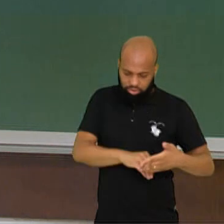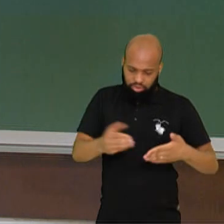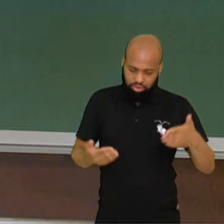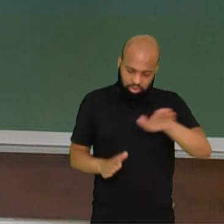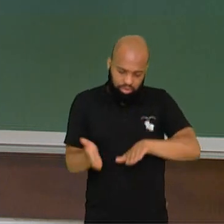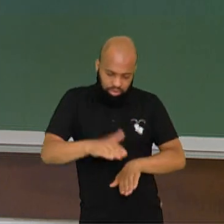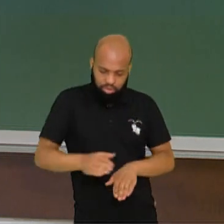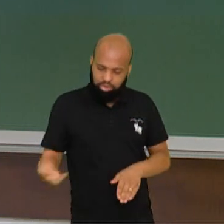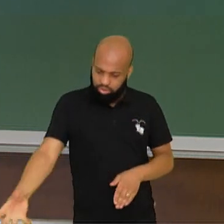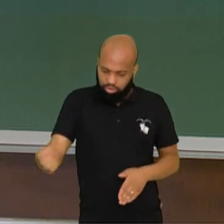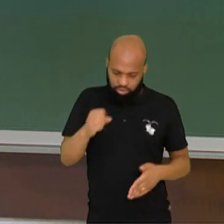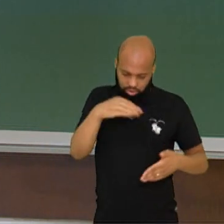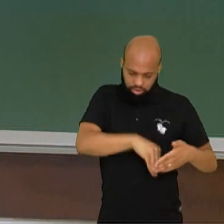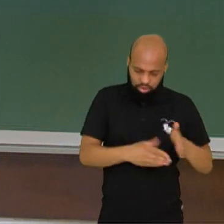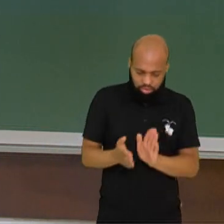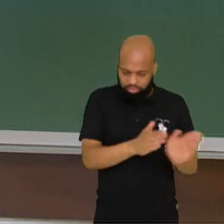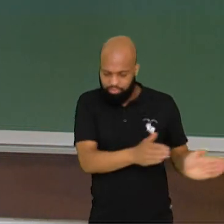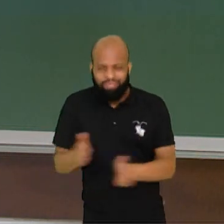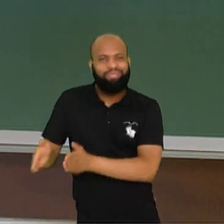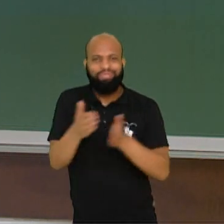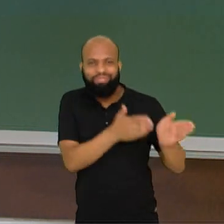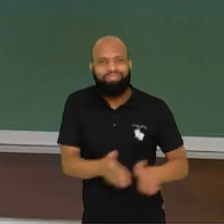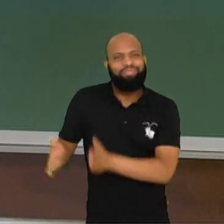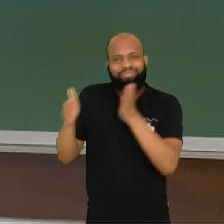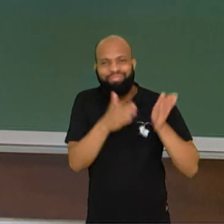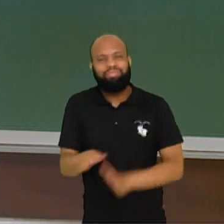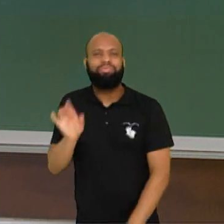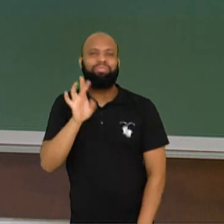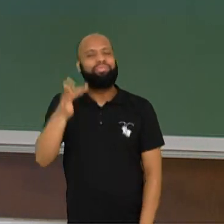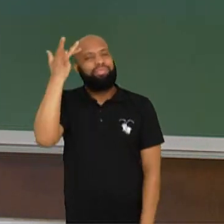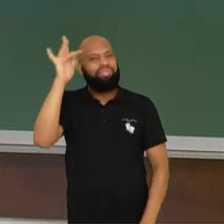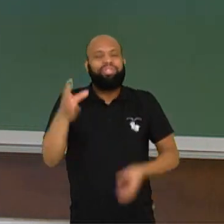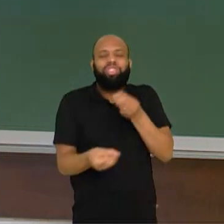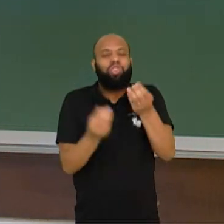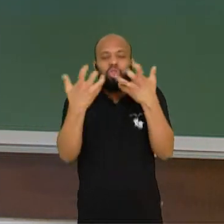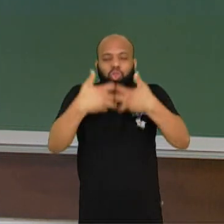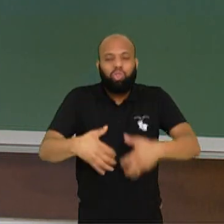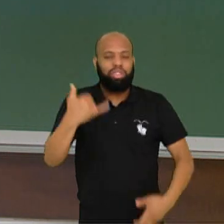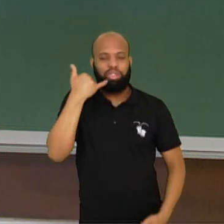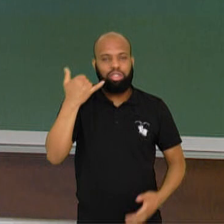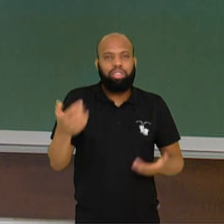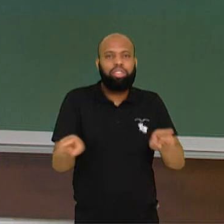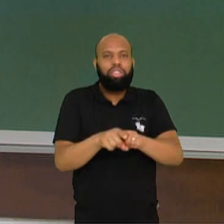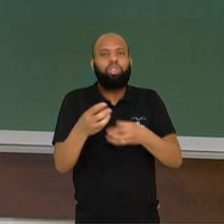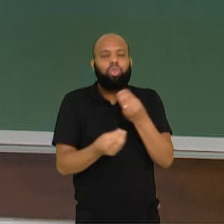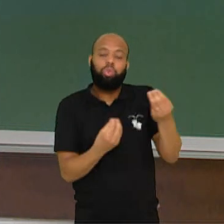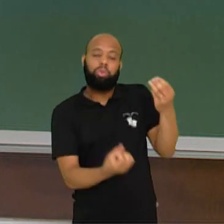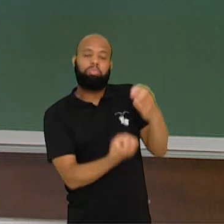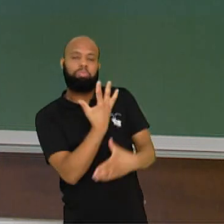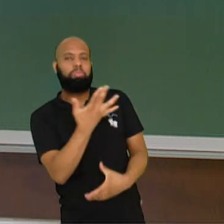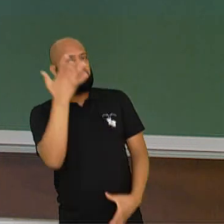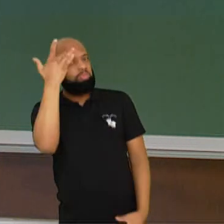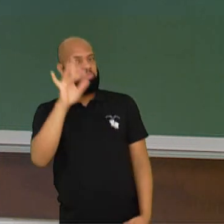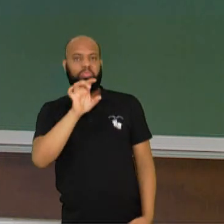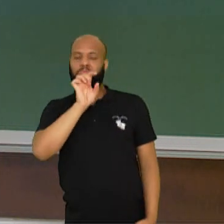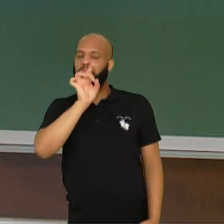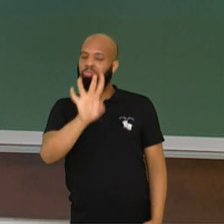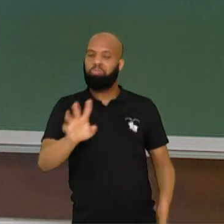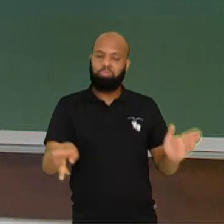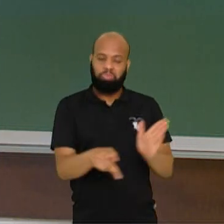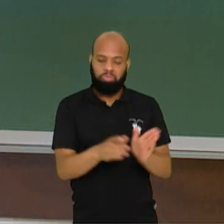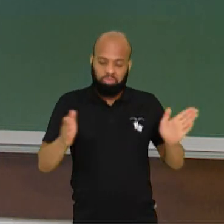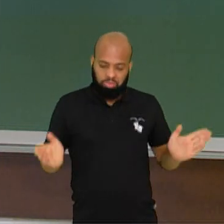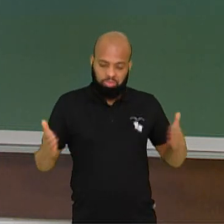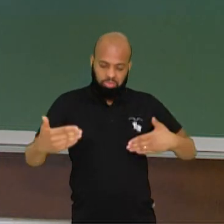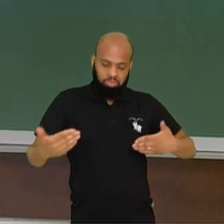fechando caixa. Então ele não tem noção da programação do celular, de como que faz para criar aquilo ali. Ele mesmo sozinho não